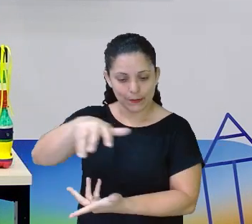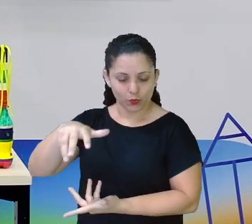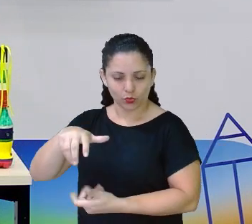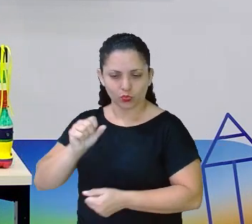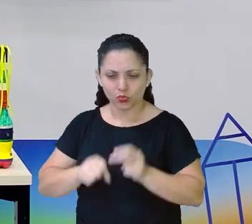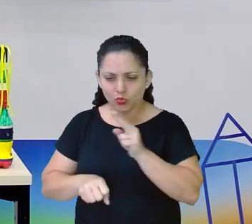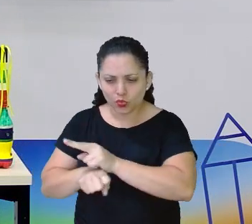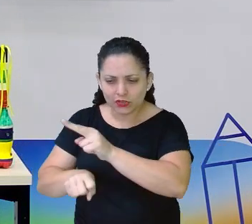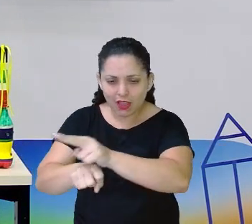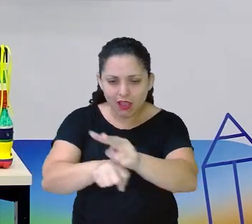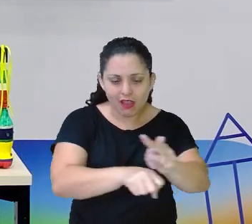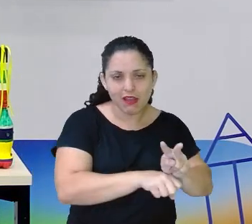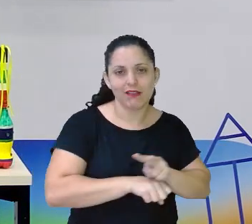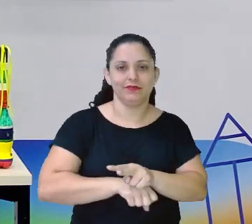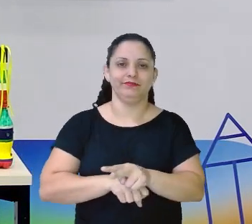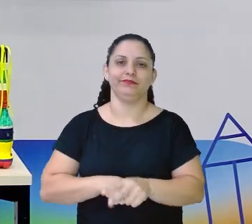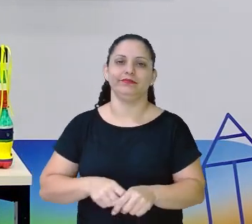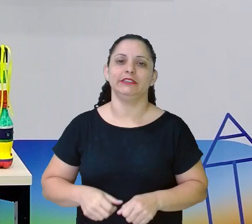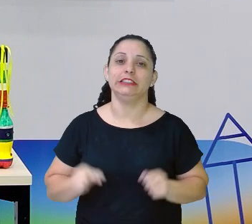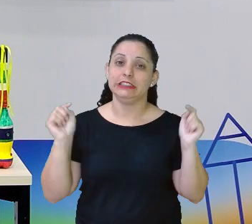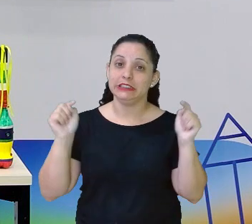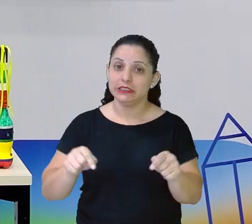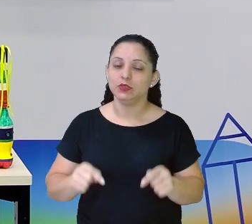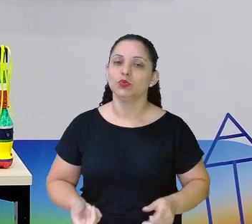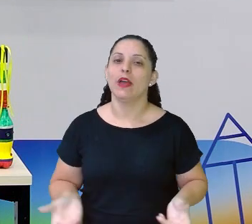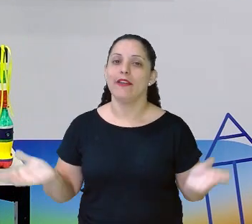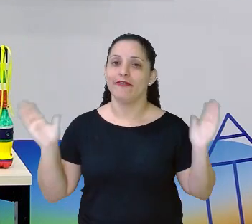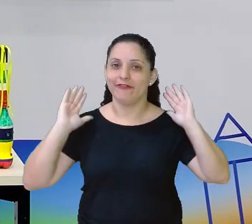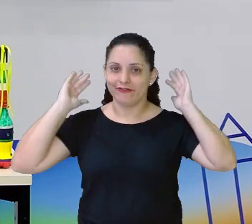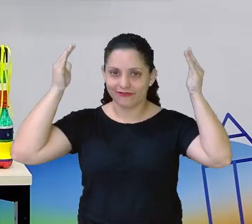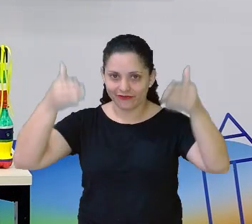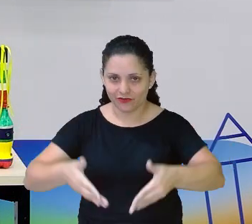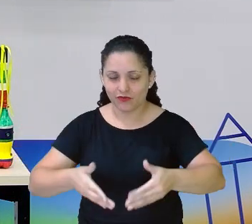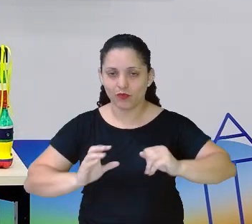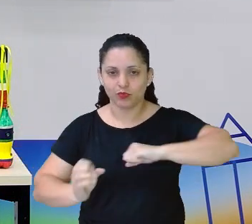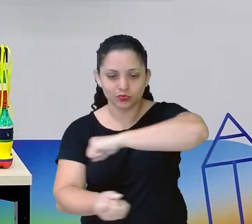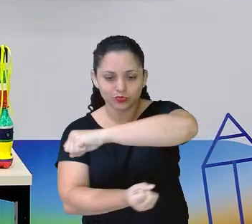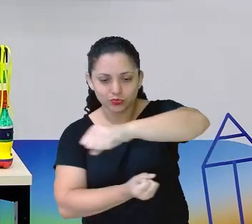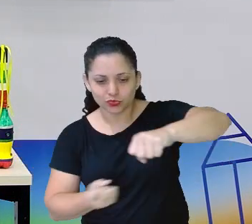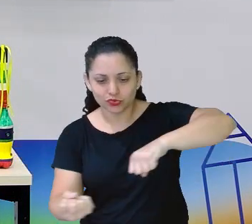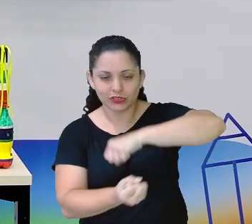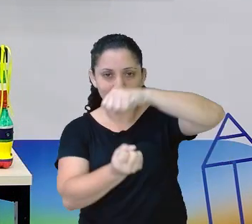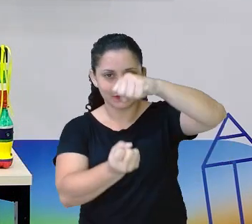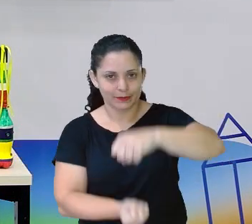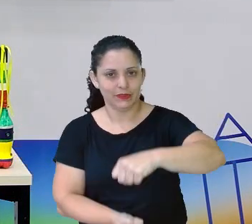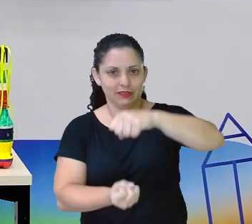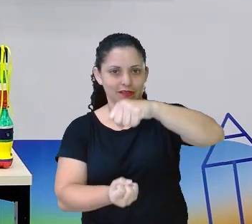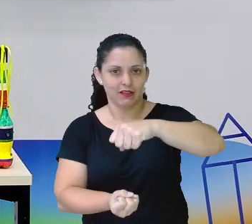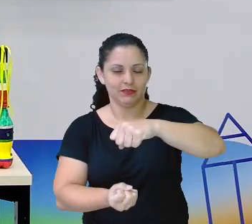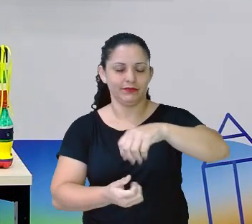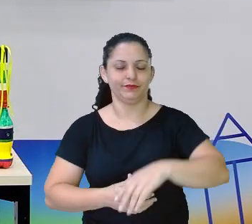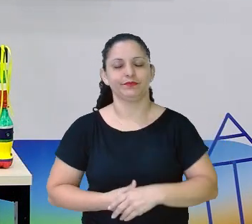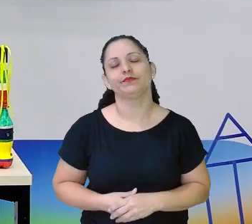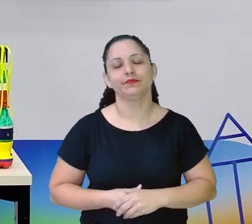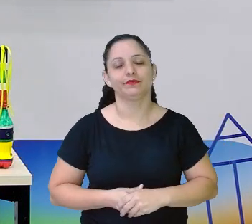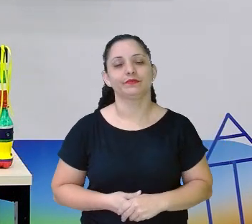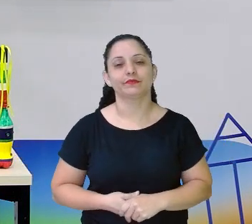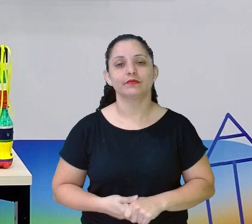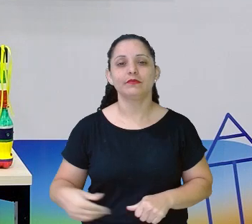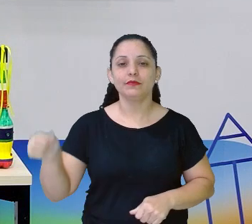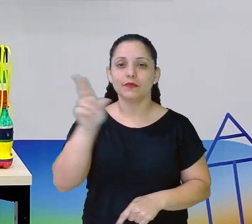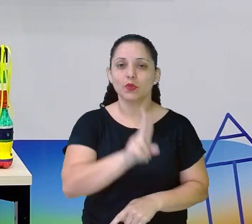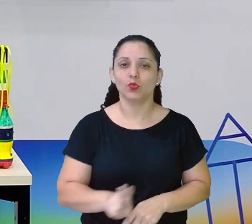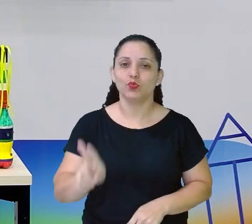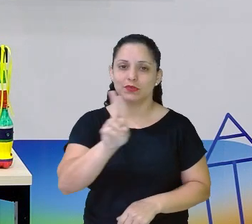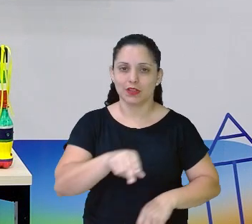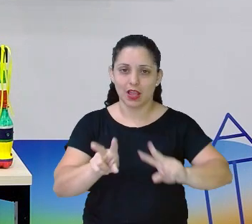rever várias atitudes e é isso que a sustentabilidade traz. Pensar na sustentabilidade ambiental seria justamente utilizar